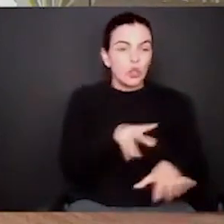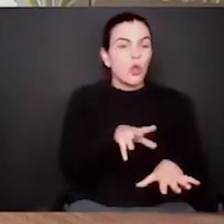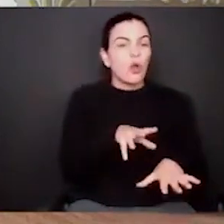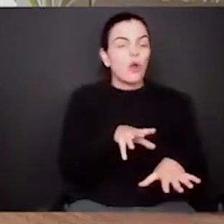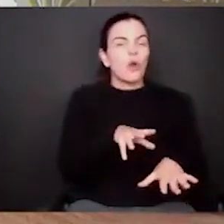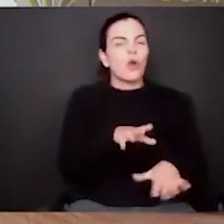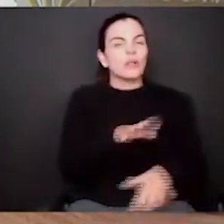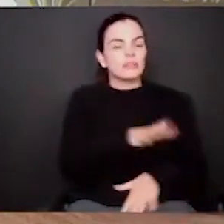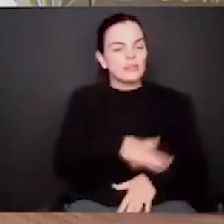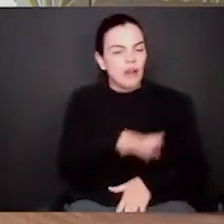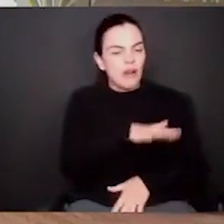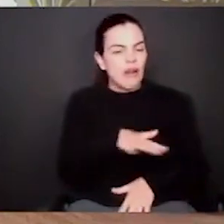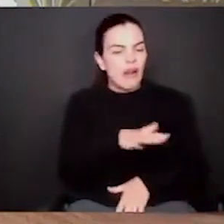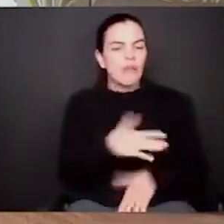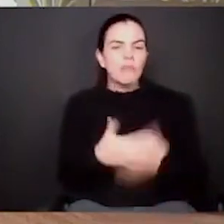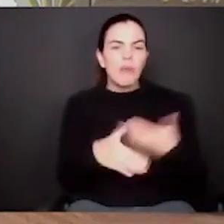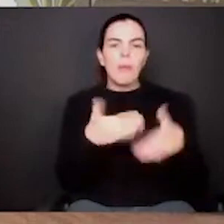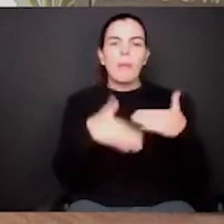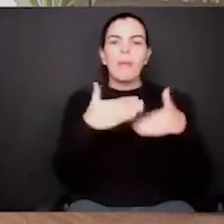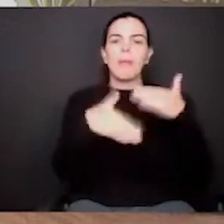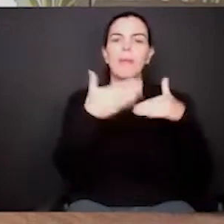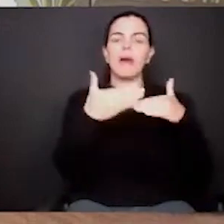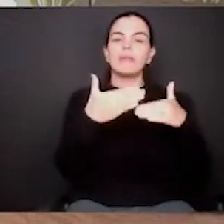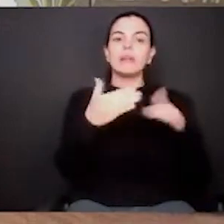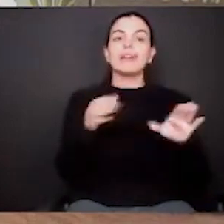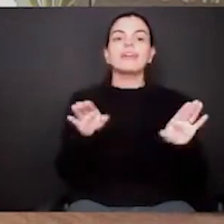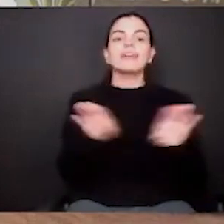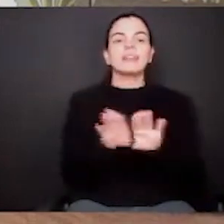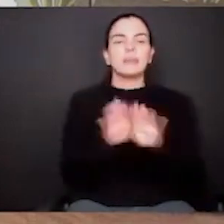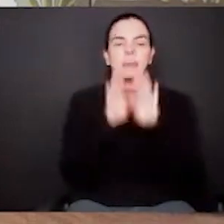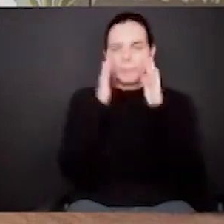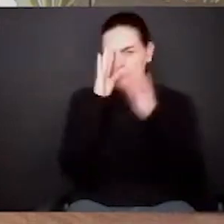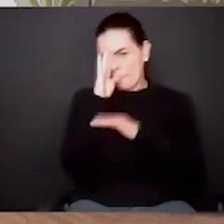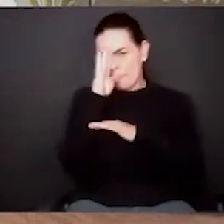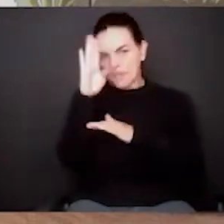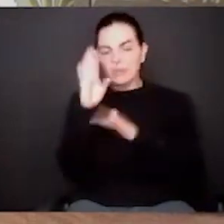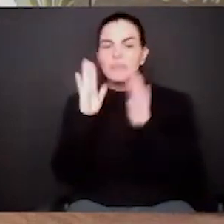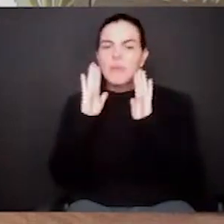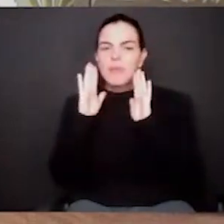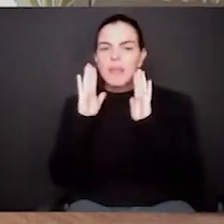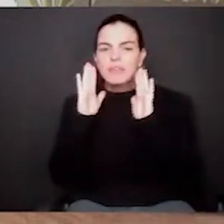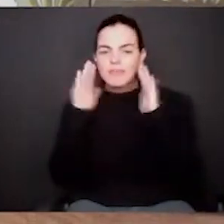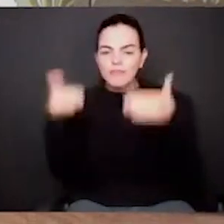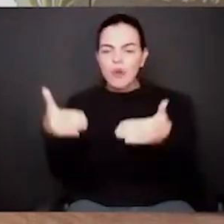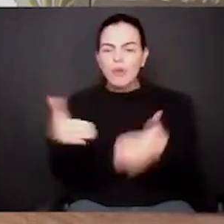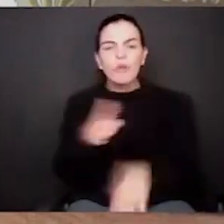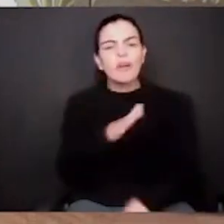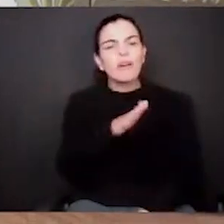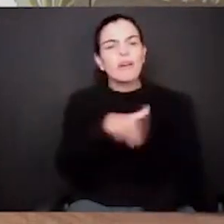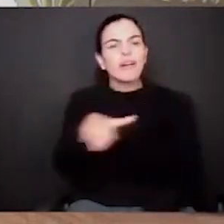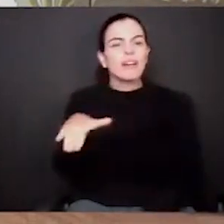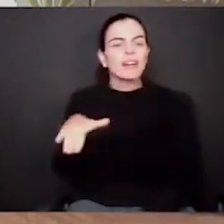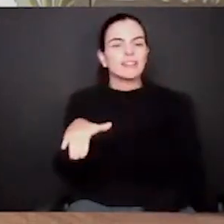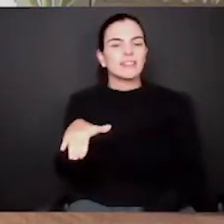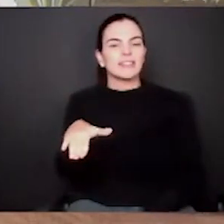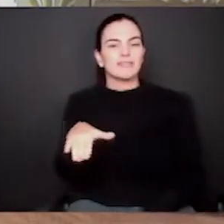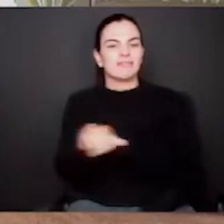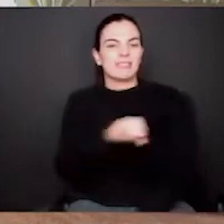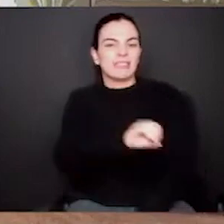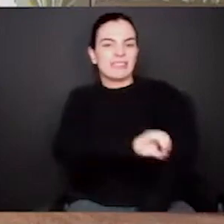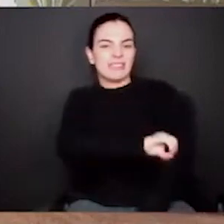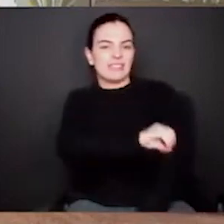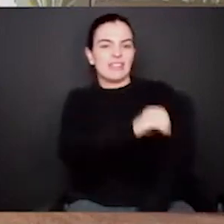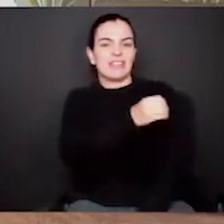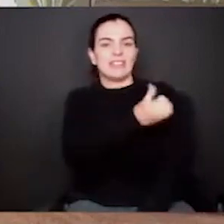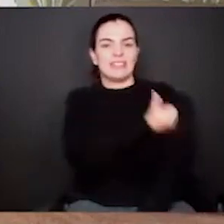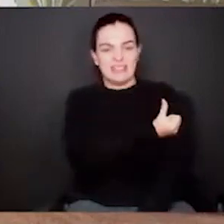pessoa do aluno, na pessoa da criança, nessa idade da primeira infância, de 0 a 6 anos, notadamente